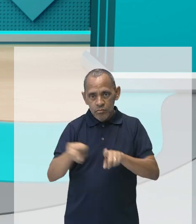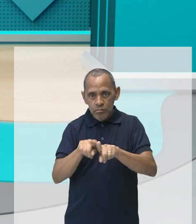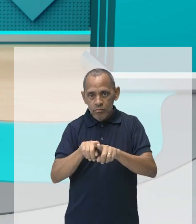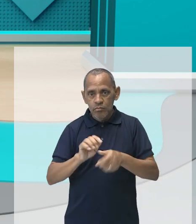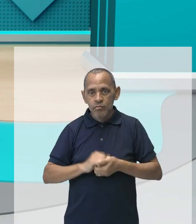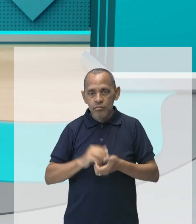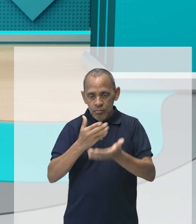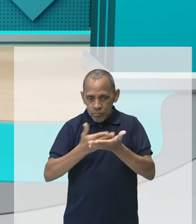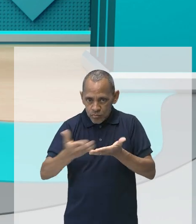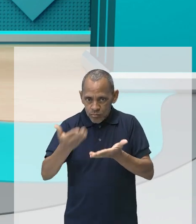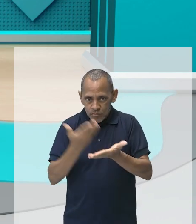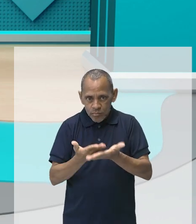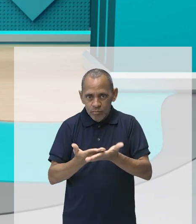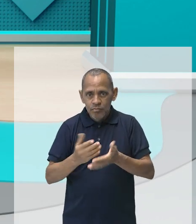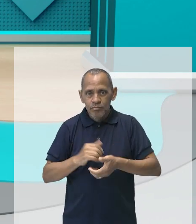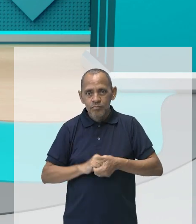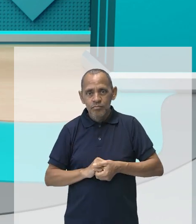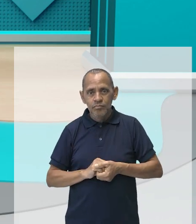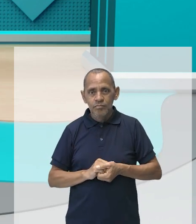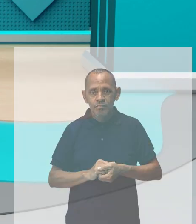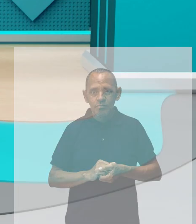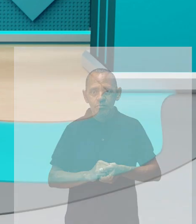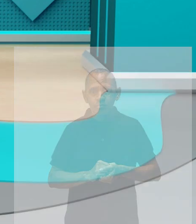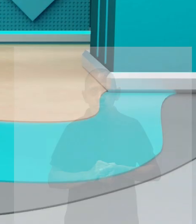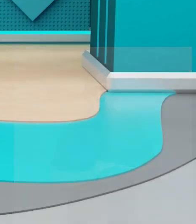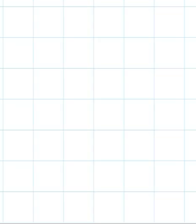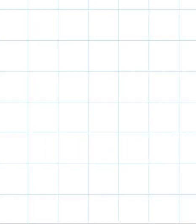Então vamos para mais uma aula.